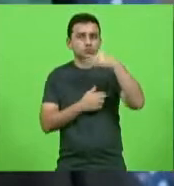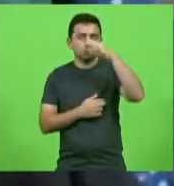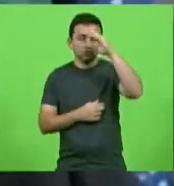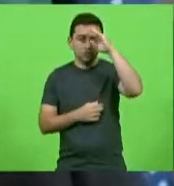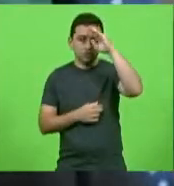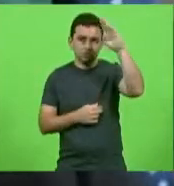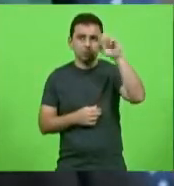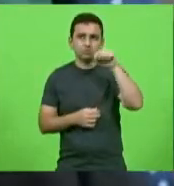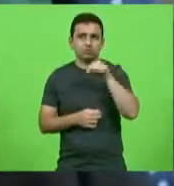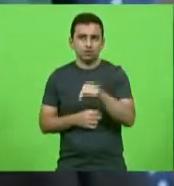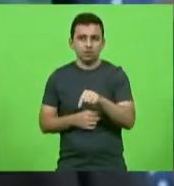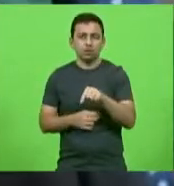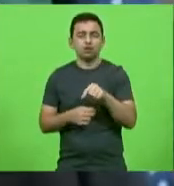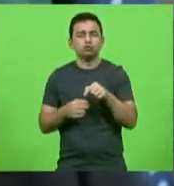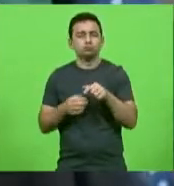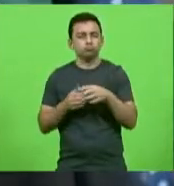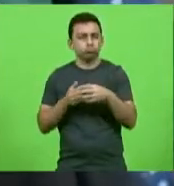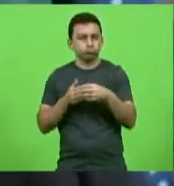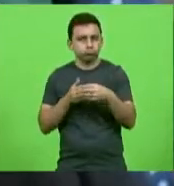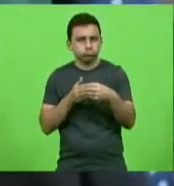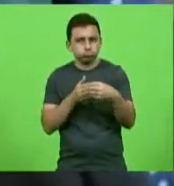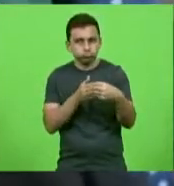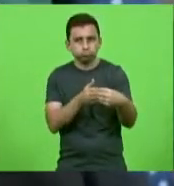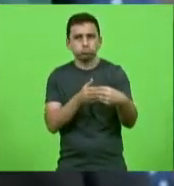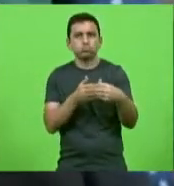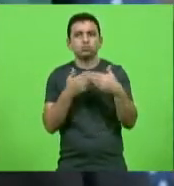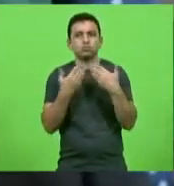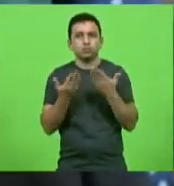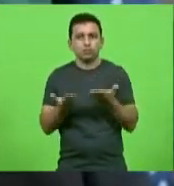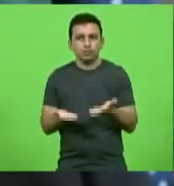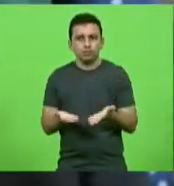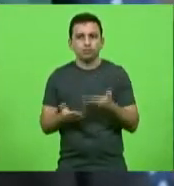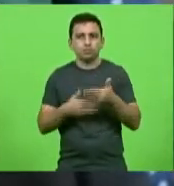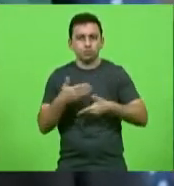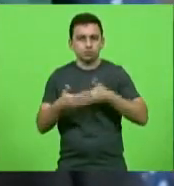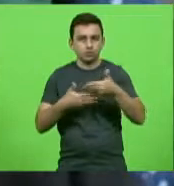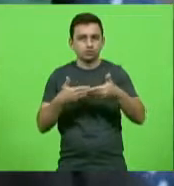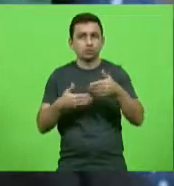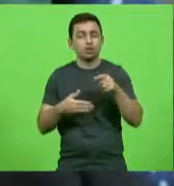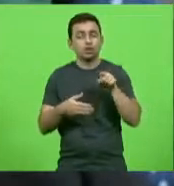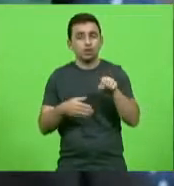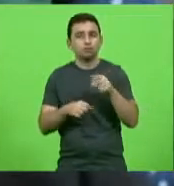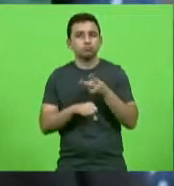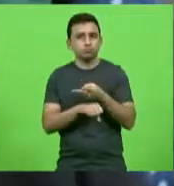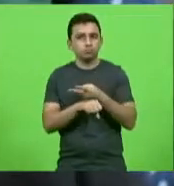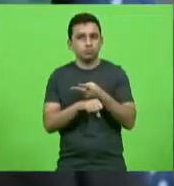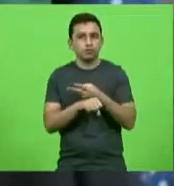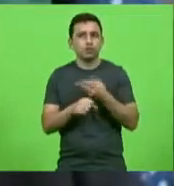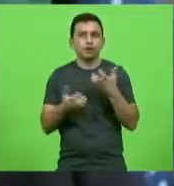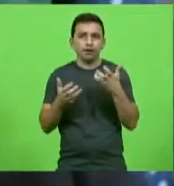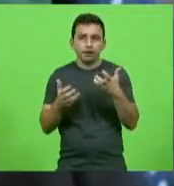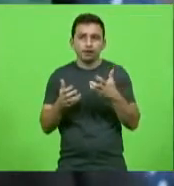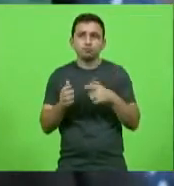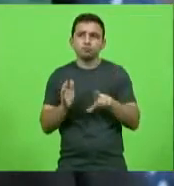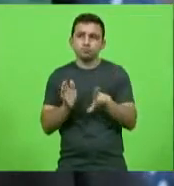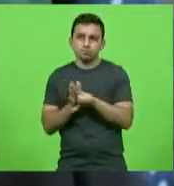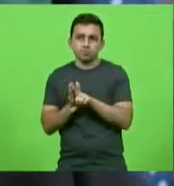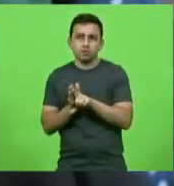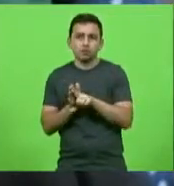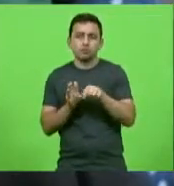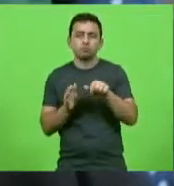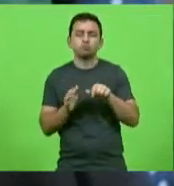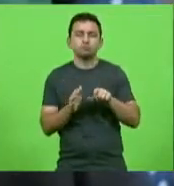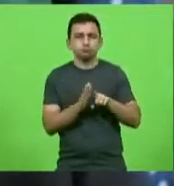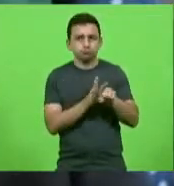Moisés da Silva na condução do processo, bem como o fato de que este procurou direcionar de forma clara e legal aos órgãos